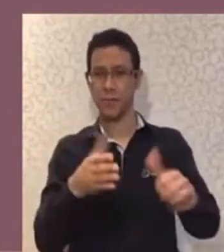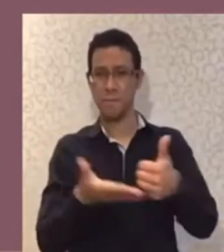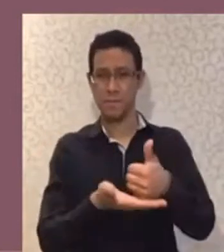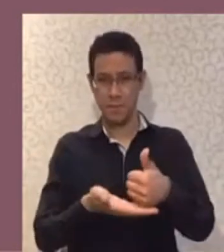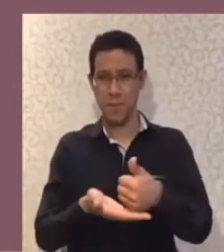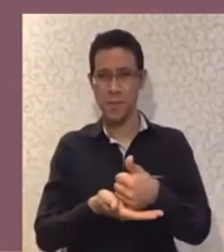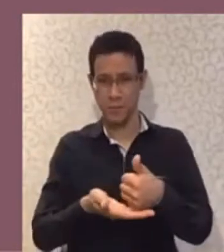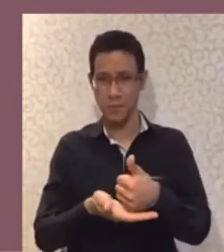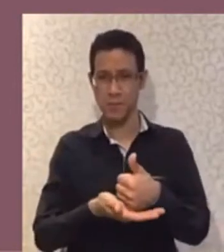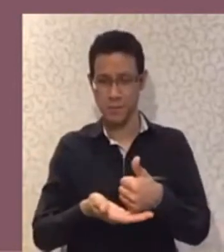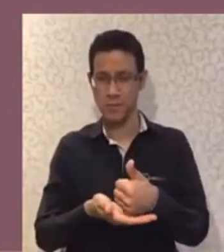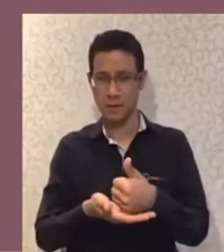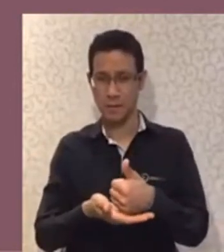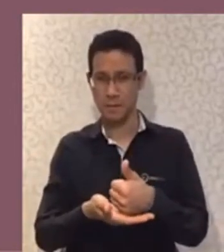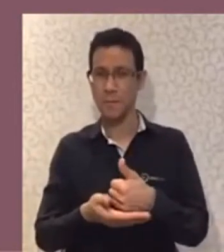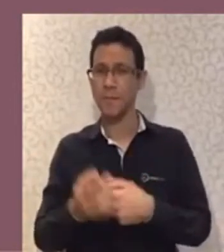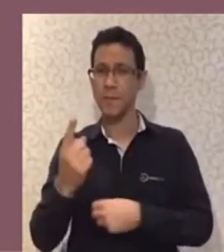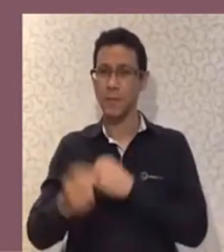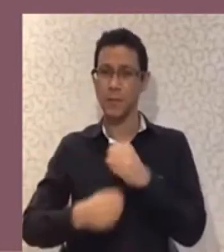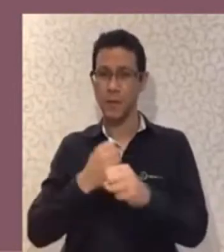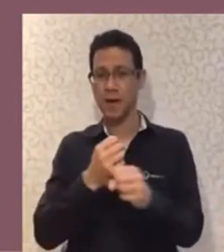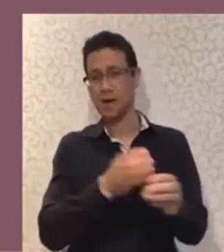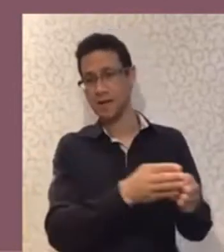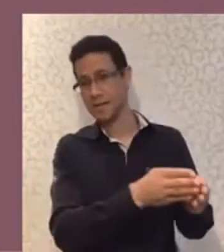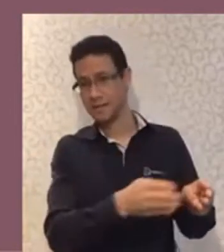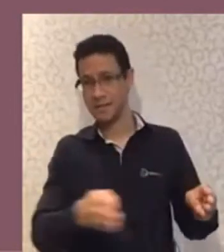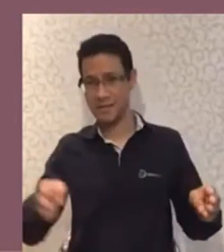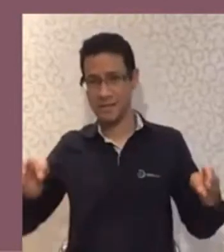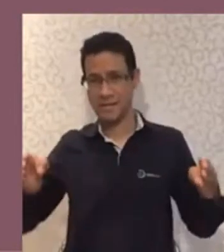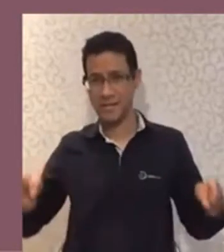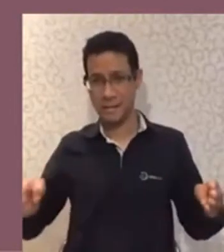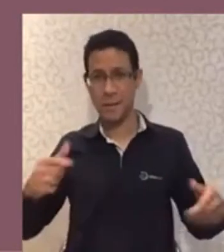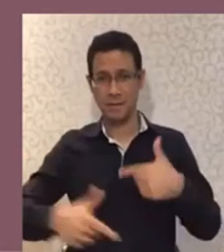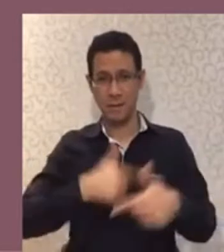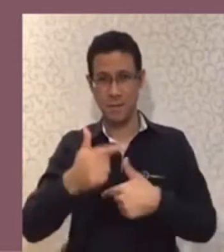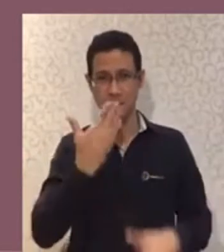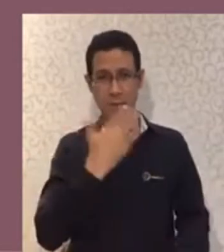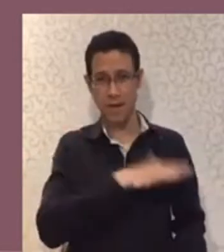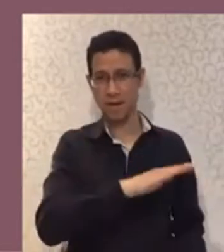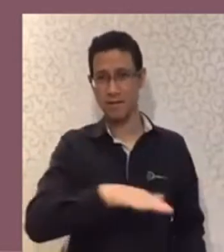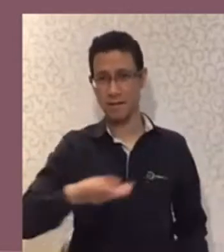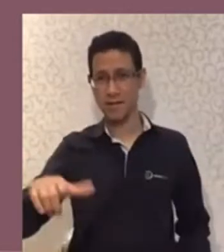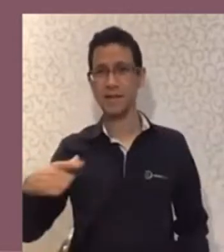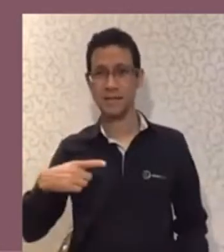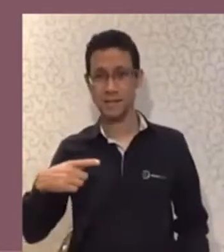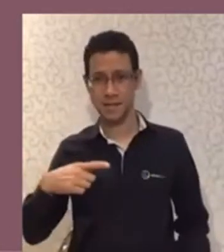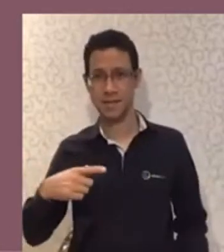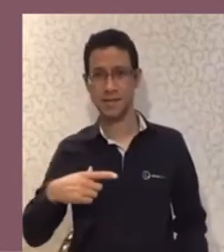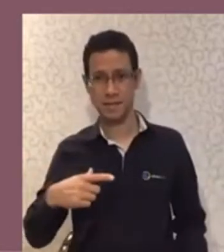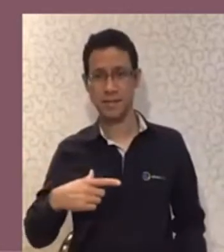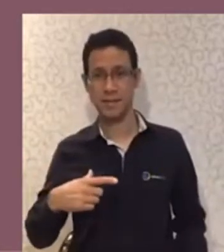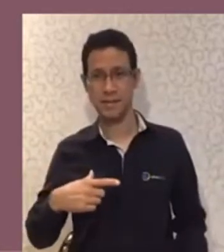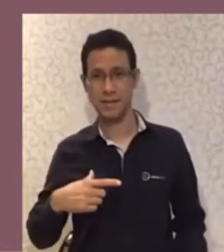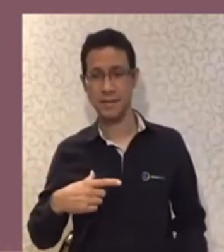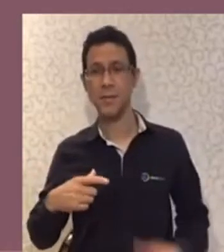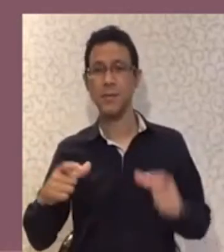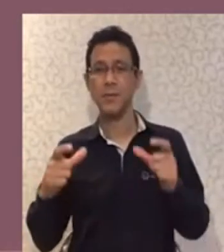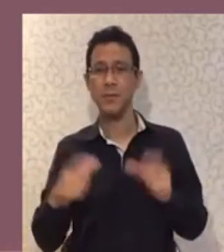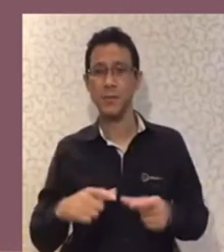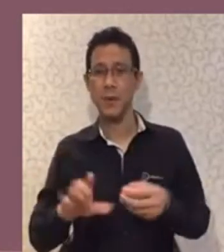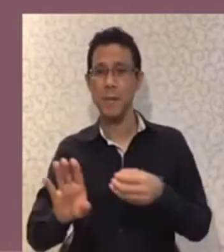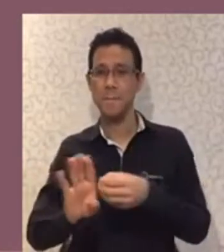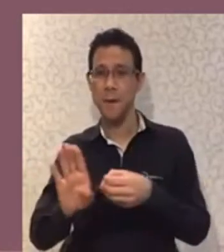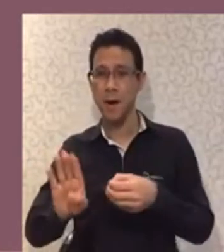um ano elas fazem um trabalho com uma classe de crianças que havia se tratava de um bairro onde havia um